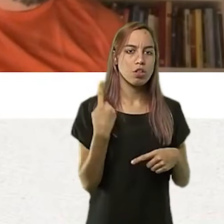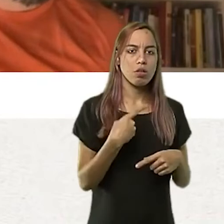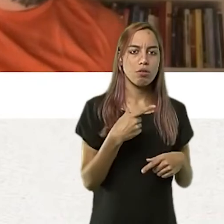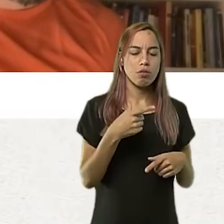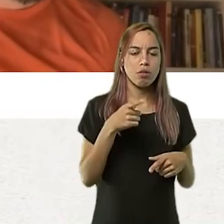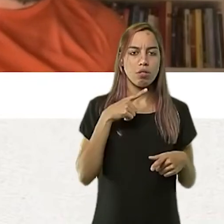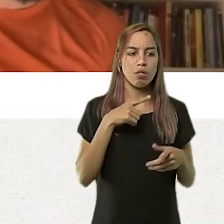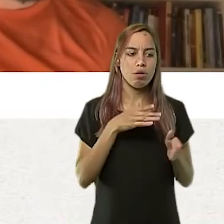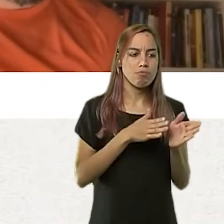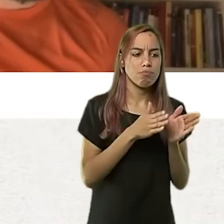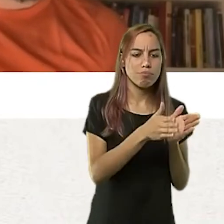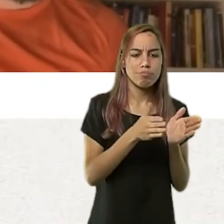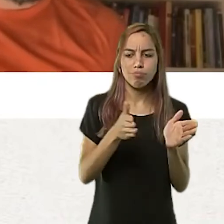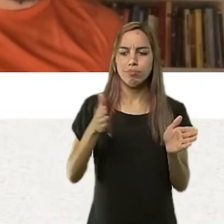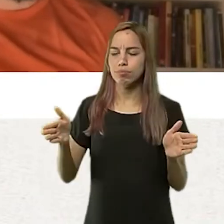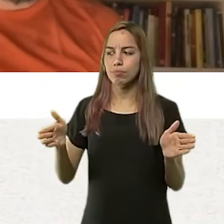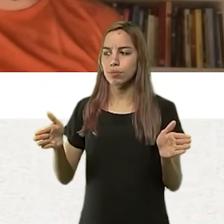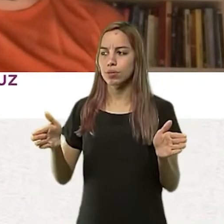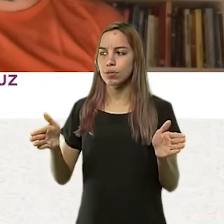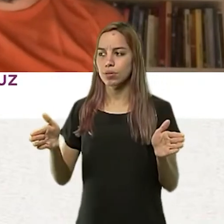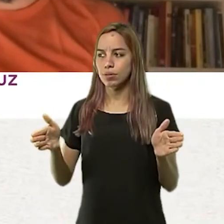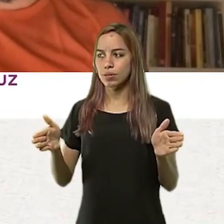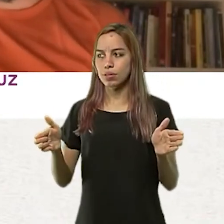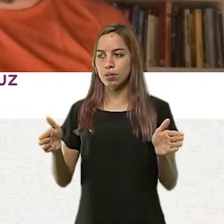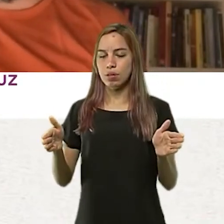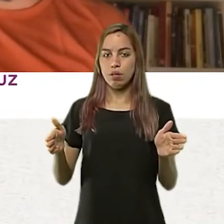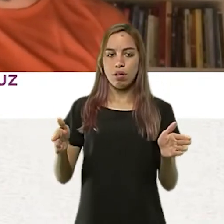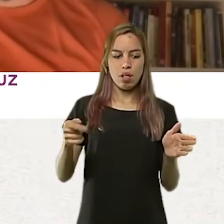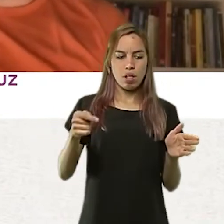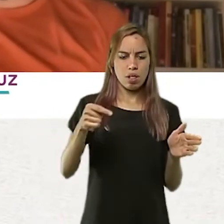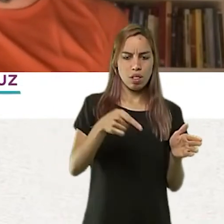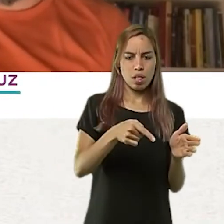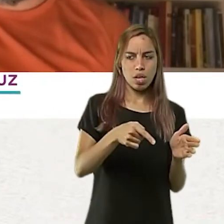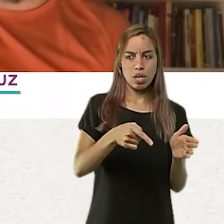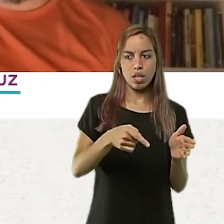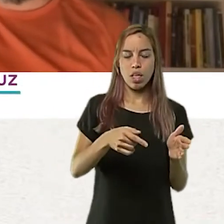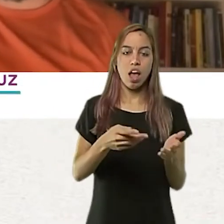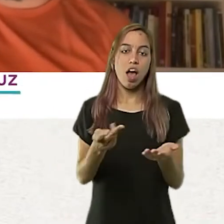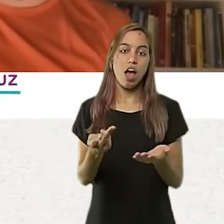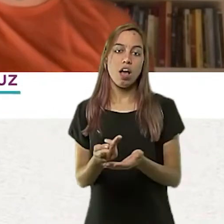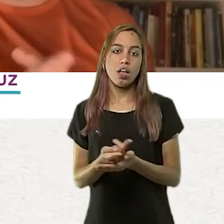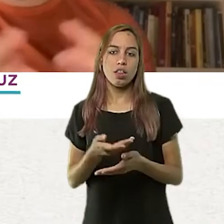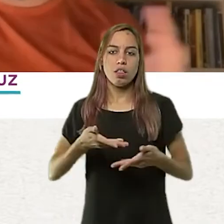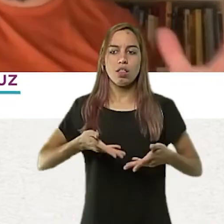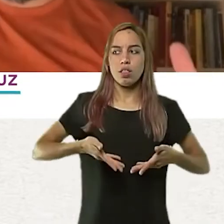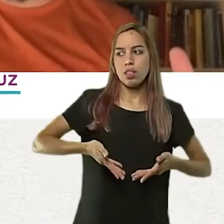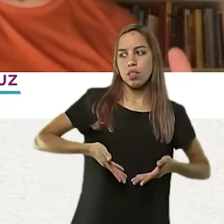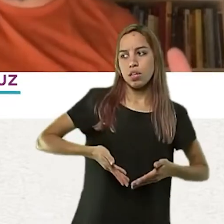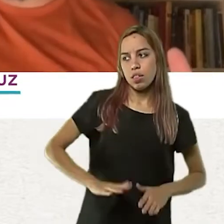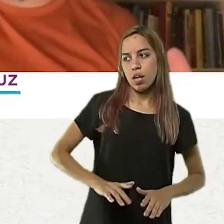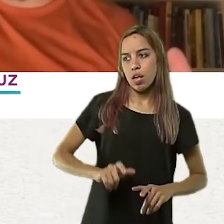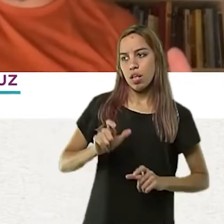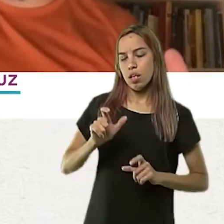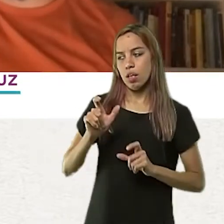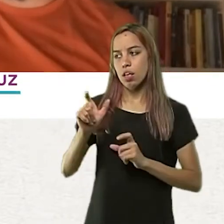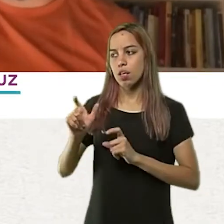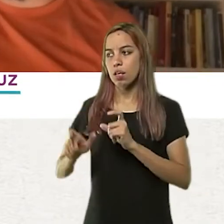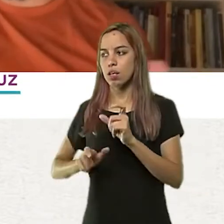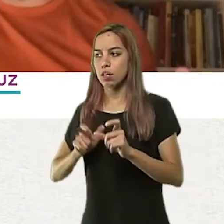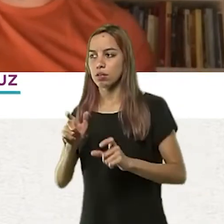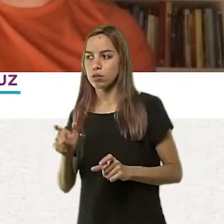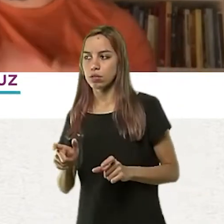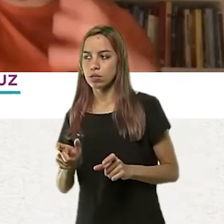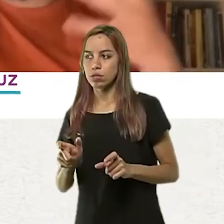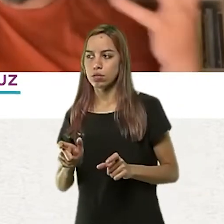muitas destes cenários pandémicos nascem de erros humanos, ou porque se